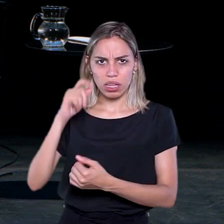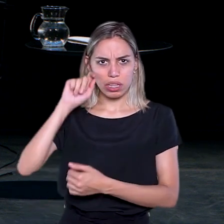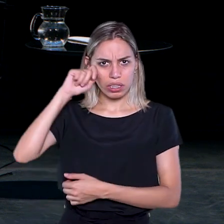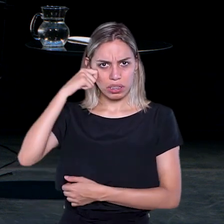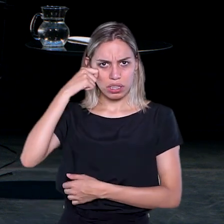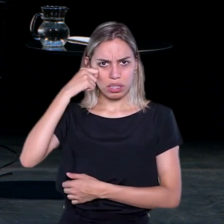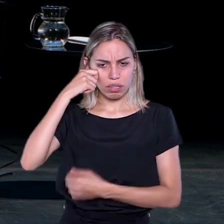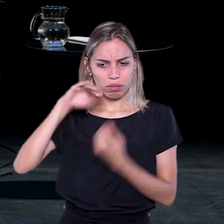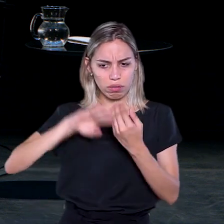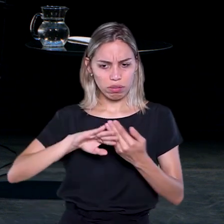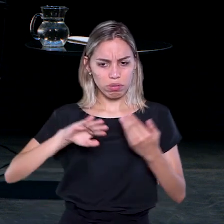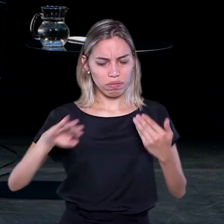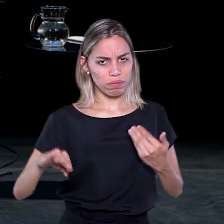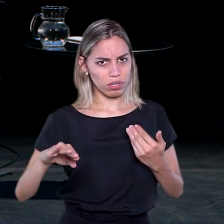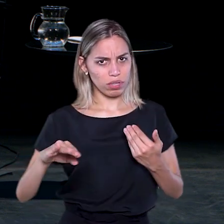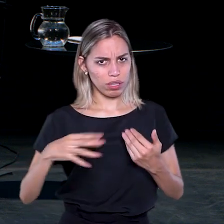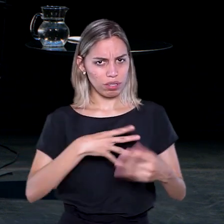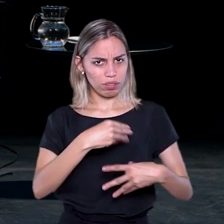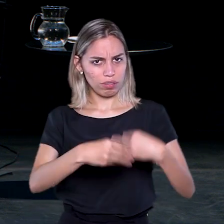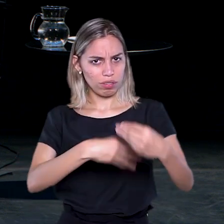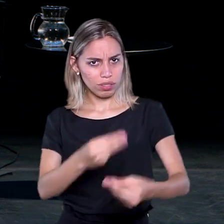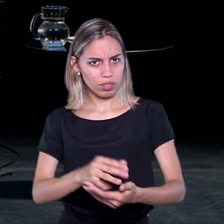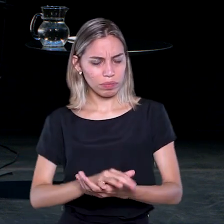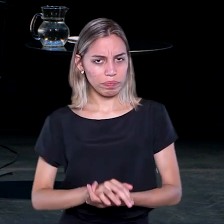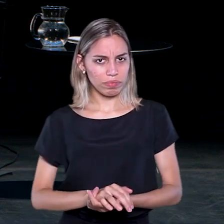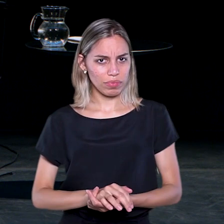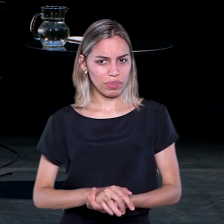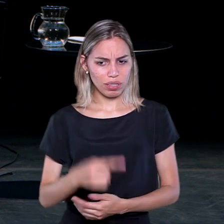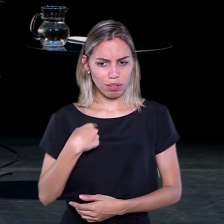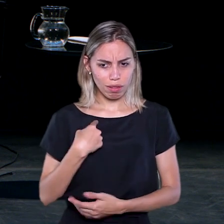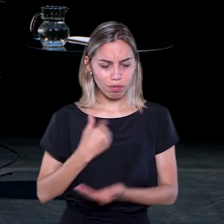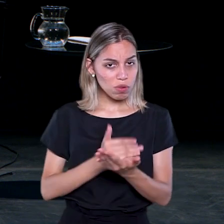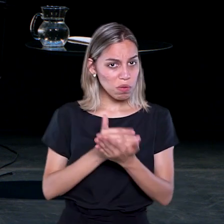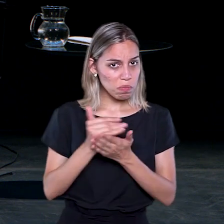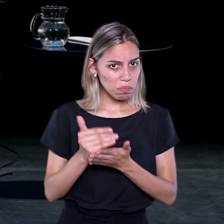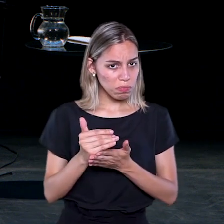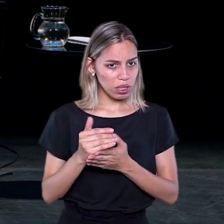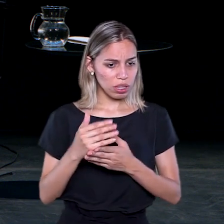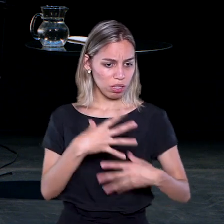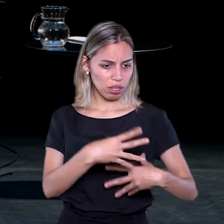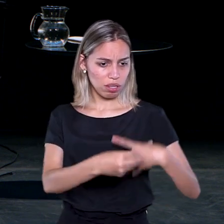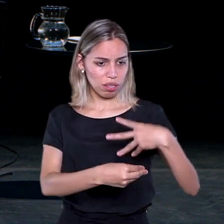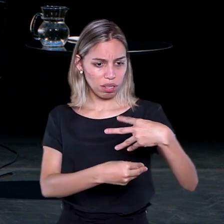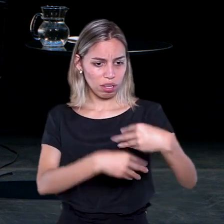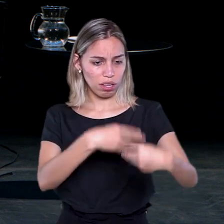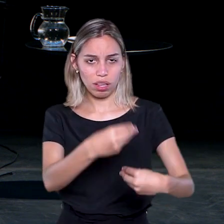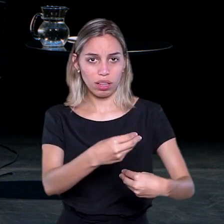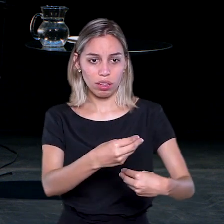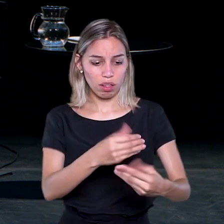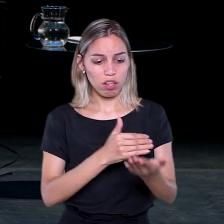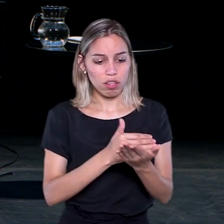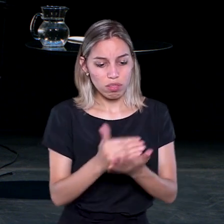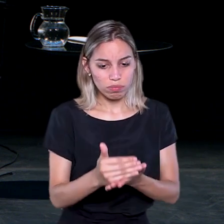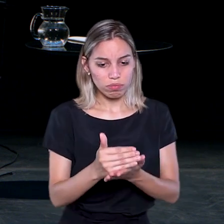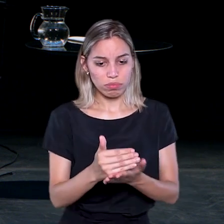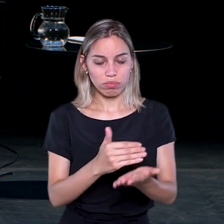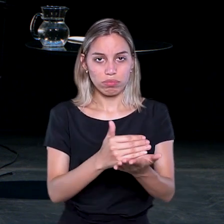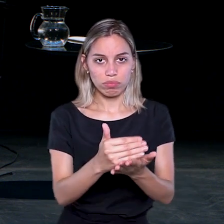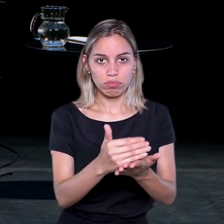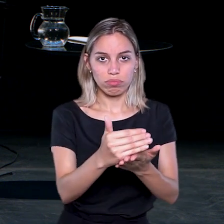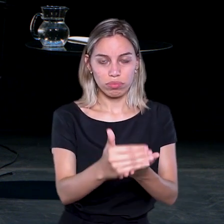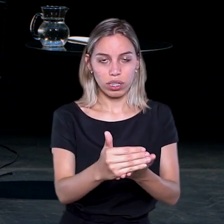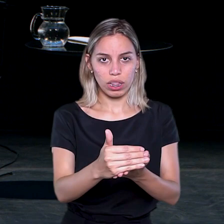há gerações. A gente não herda, a gente parte do zero. Né? No máximo, a gente conhece uma geração anterior que furou a